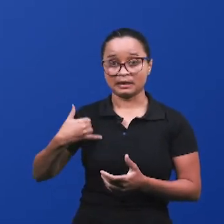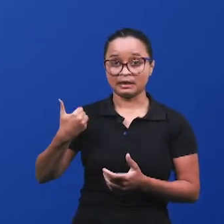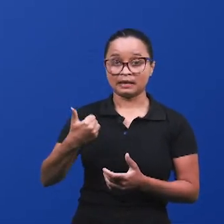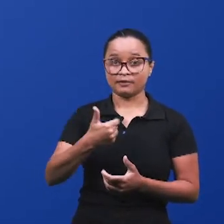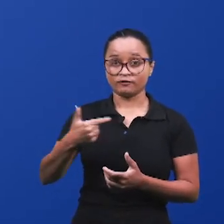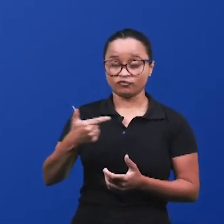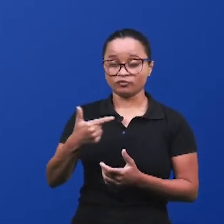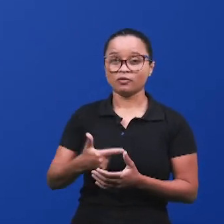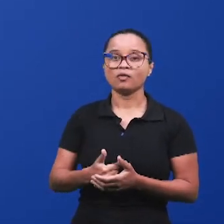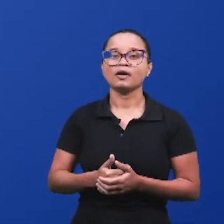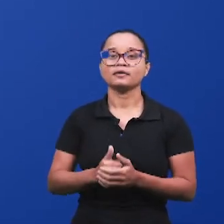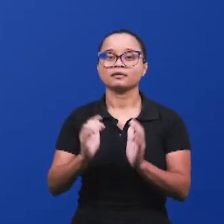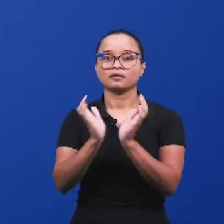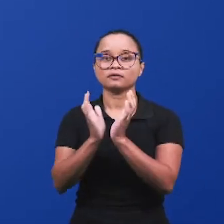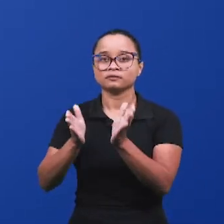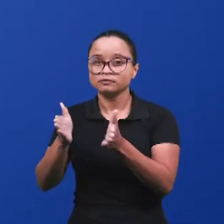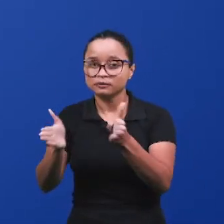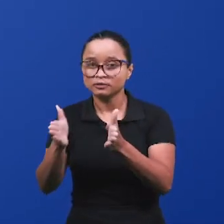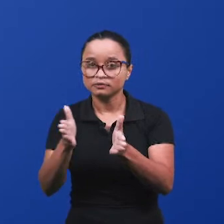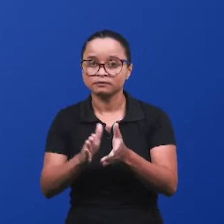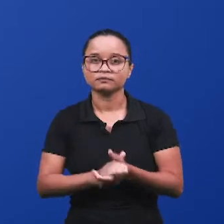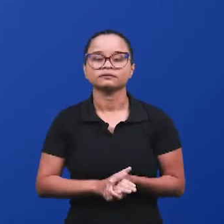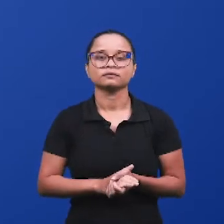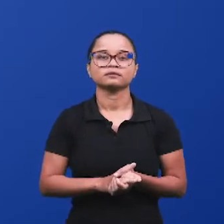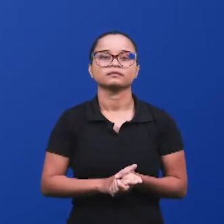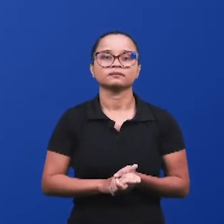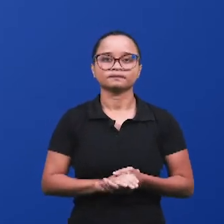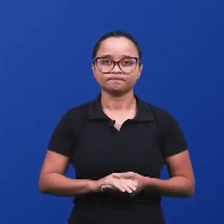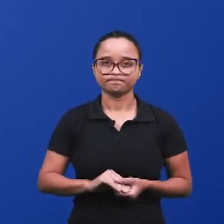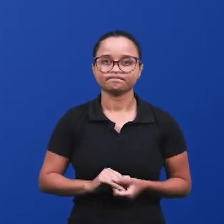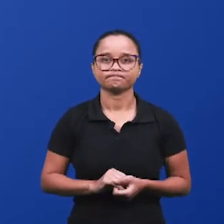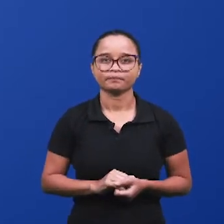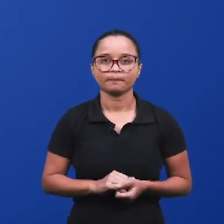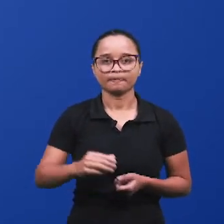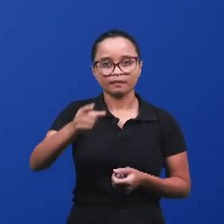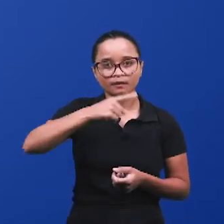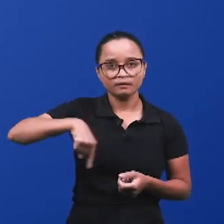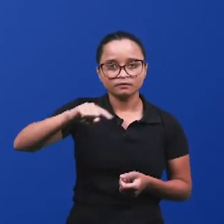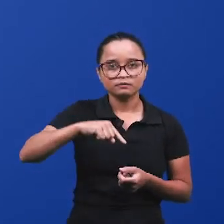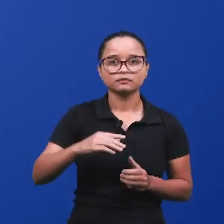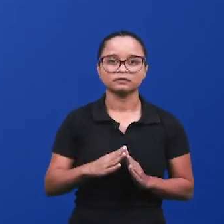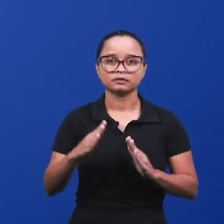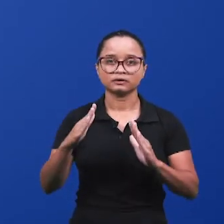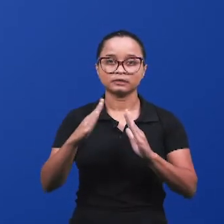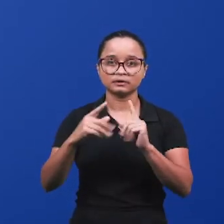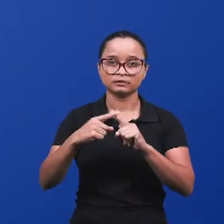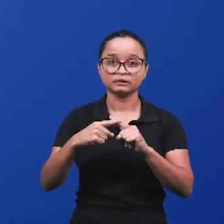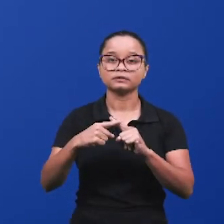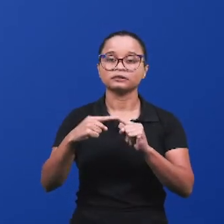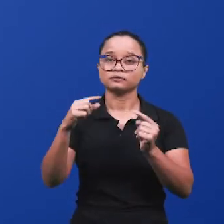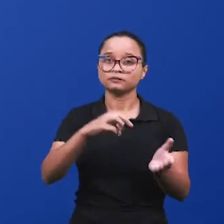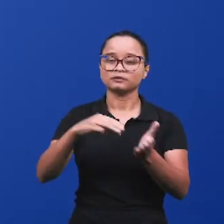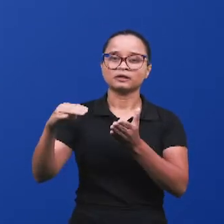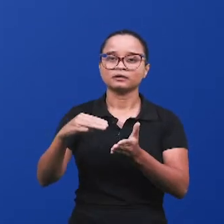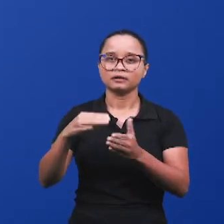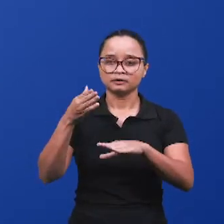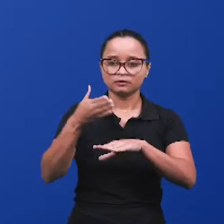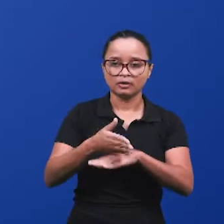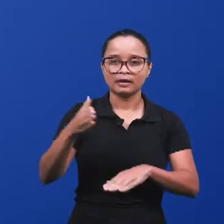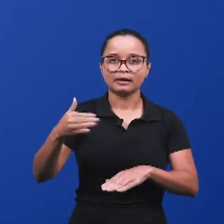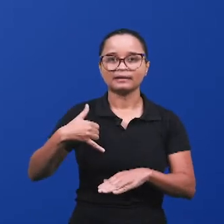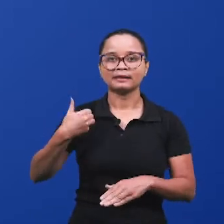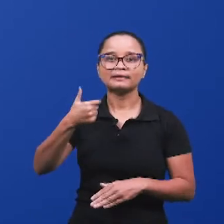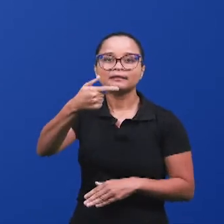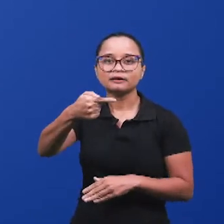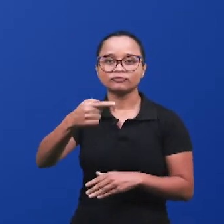tem 22 anos. E o Aleph, ele é um evangelista, né? Quando nós entramos na Igreja Cristã Maranata, o Aleph